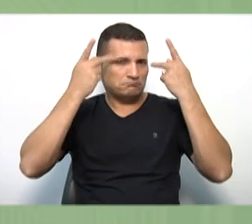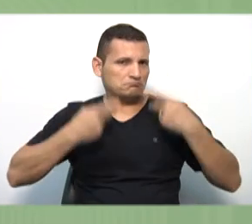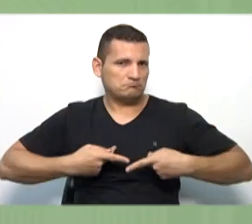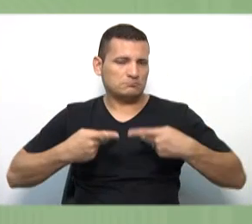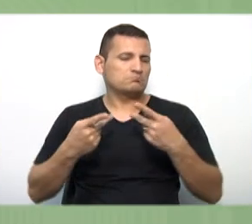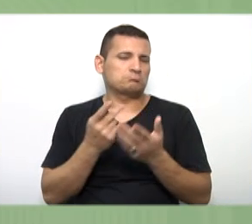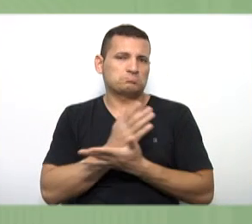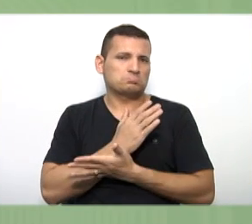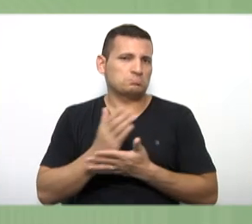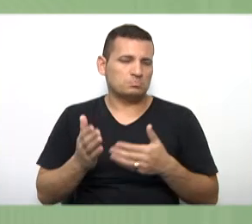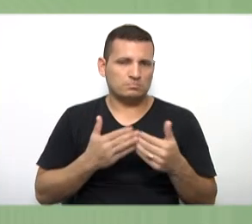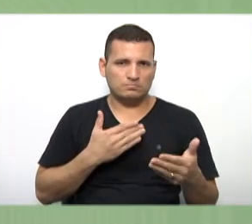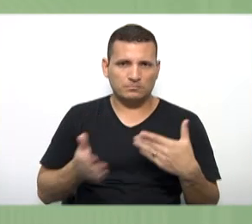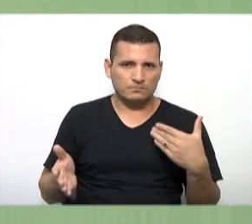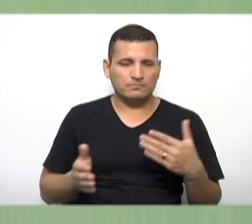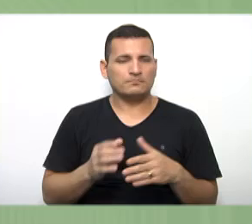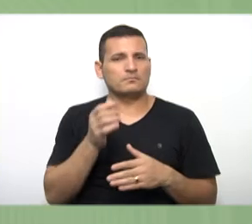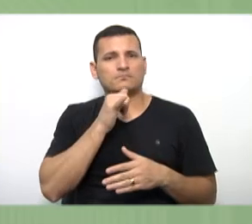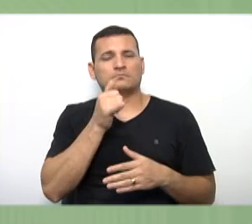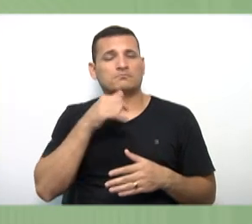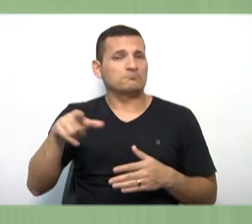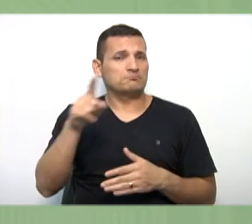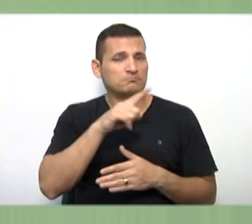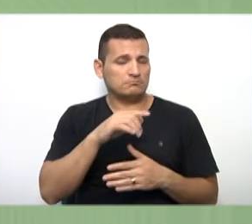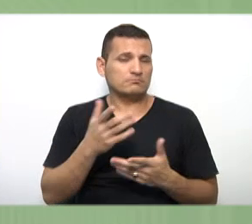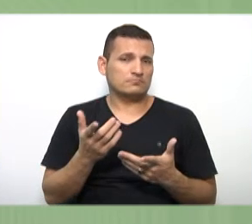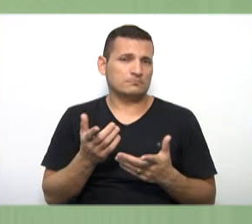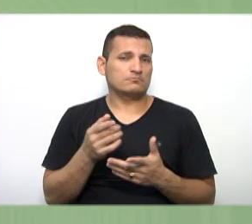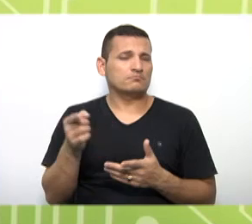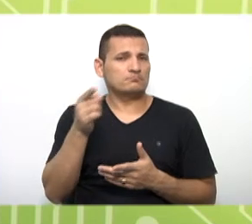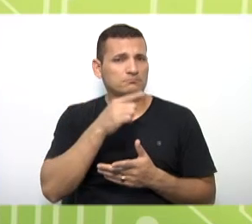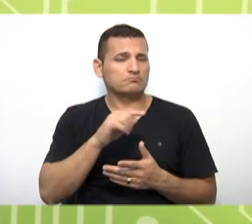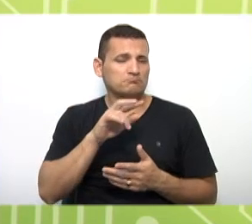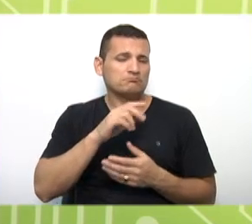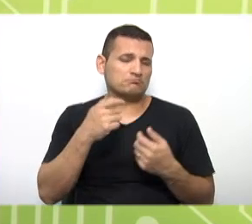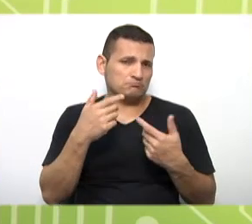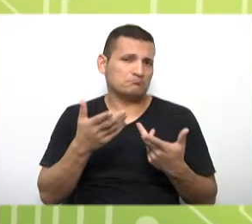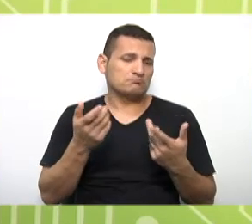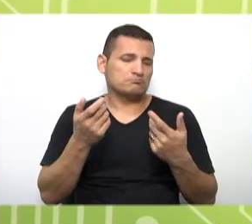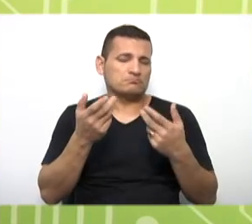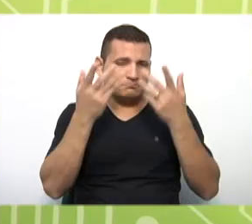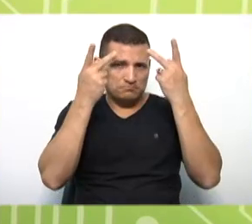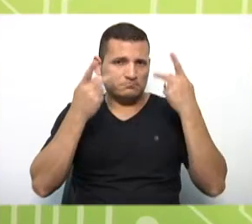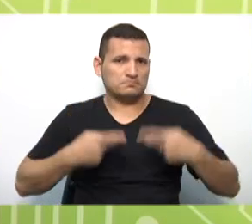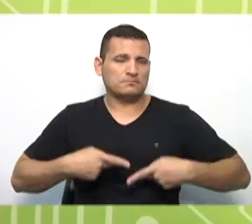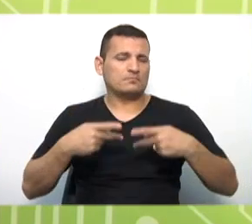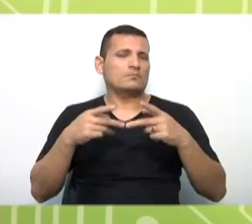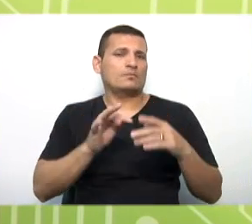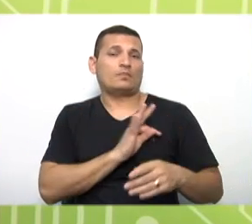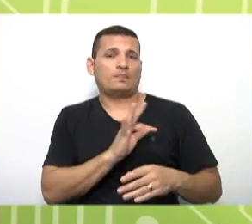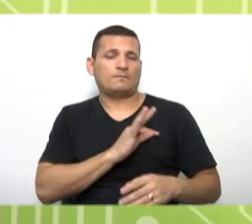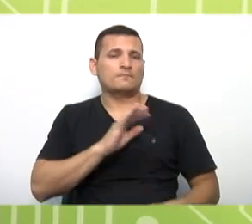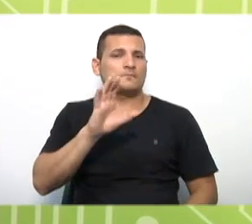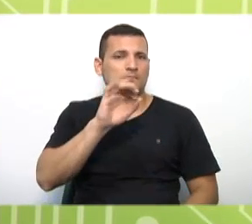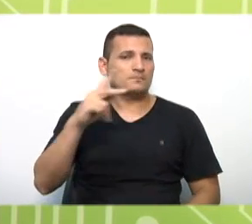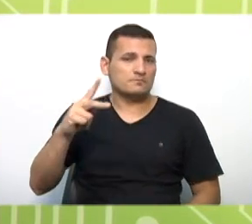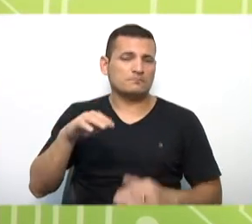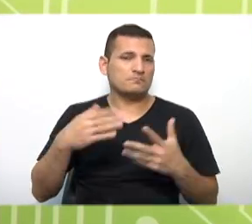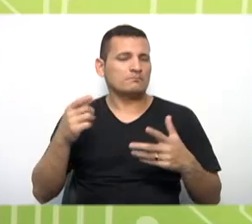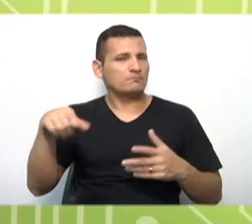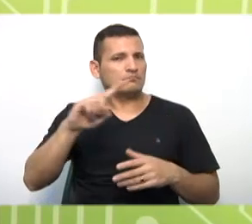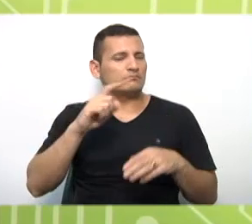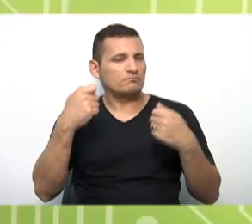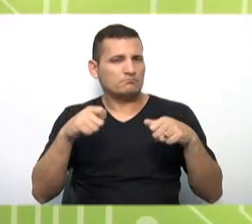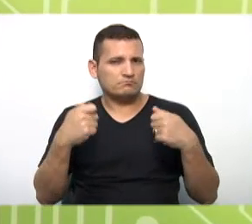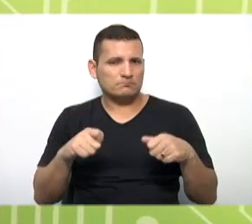exemplo, vocês, como daqui uns dias vocês vão ser reconhecidos como técnicos em cooperativismo. Então vocês